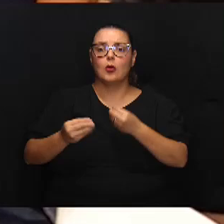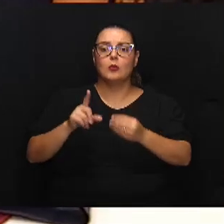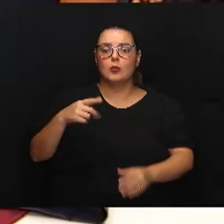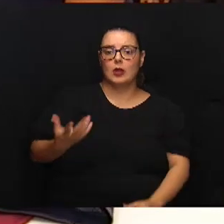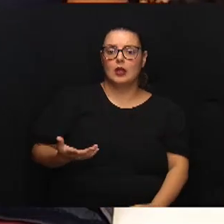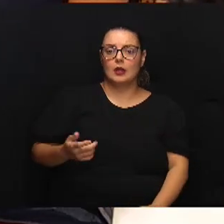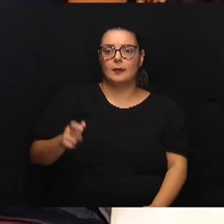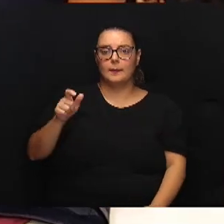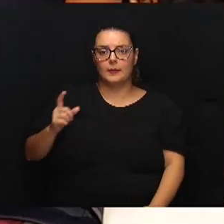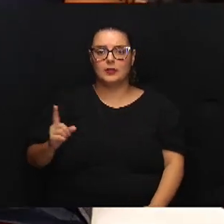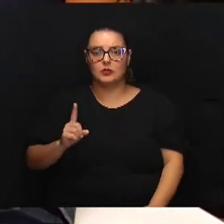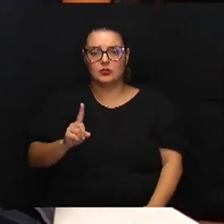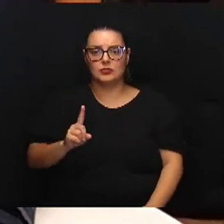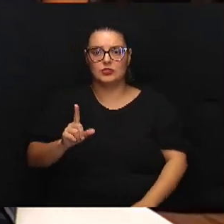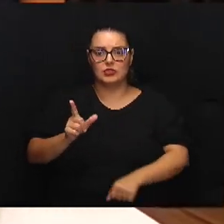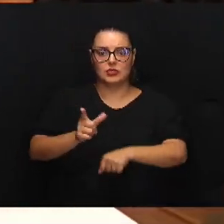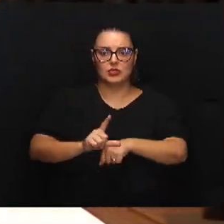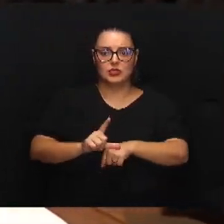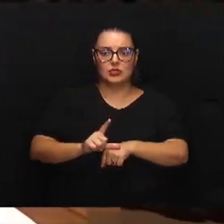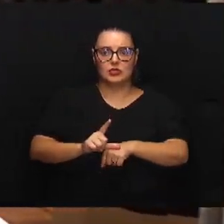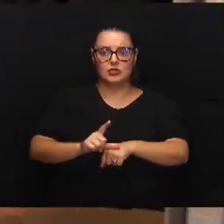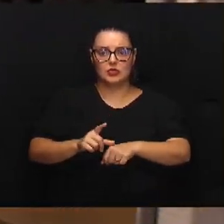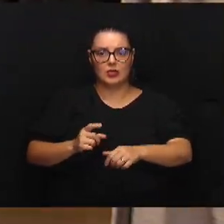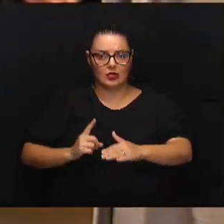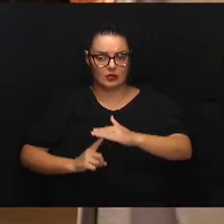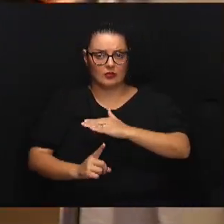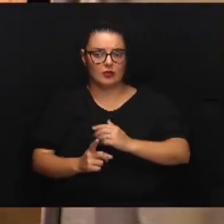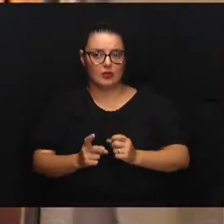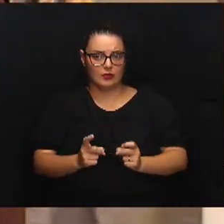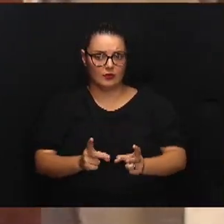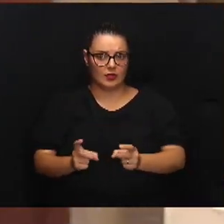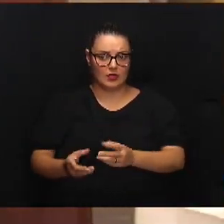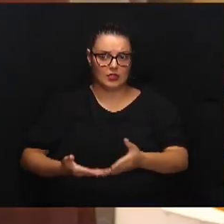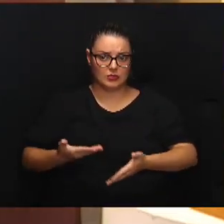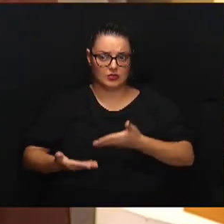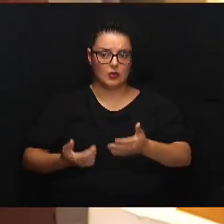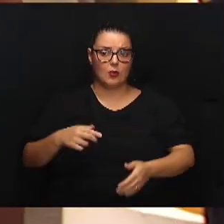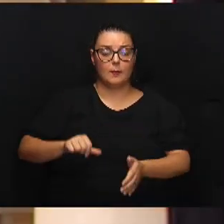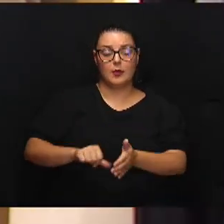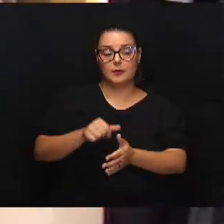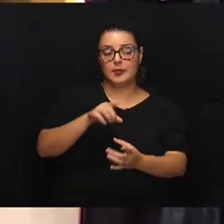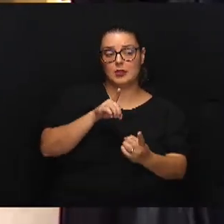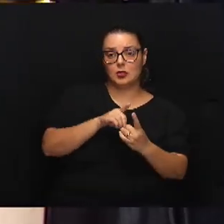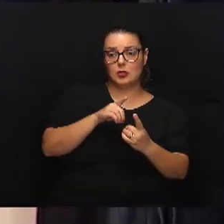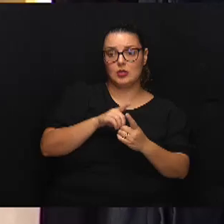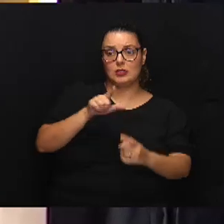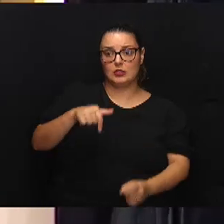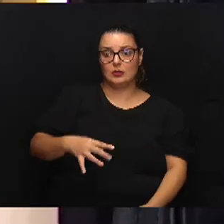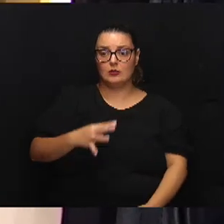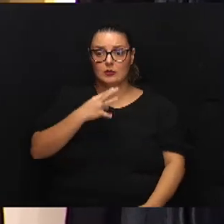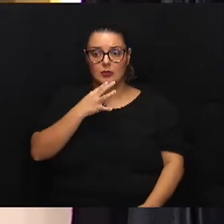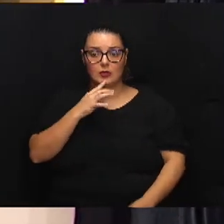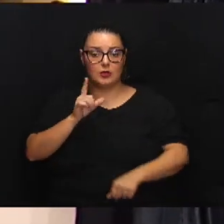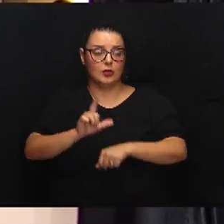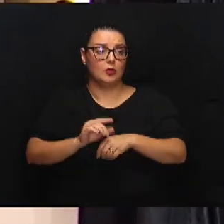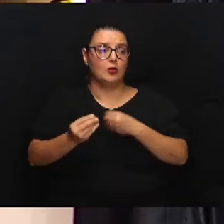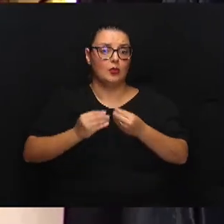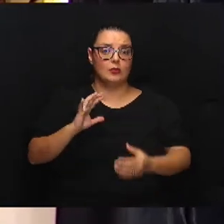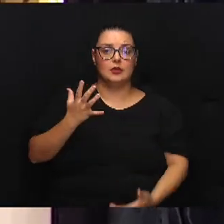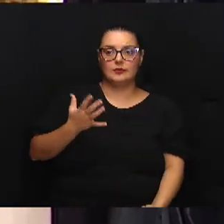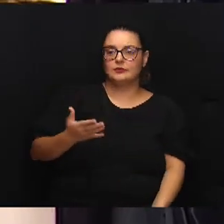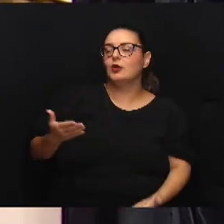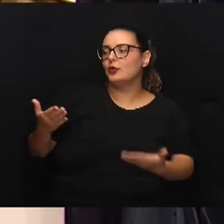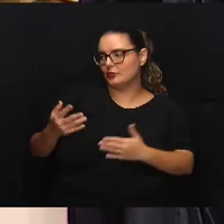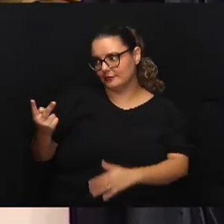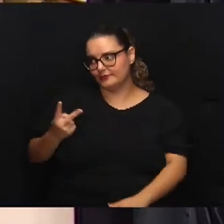pessoa chega na loja e você vende o serviço ou você vende primeiro a consultoria e depois ela conhece a loja? Como funciona? Hoje tem as